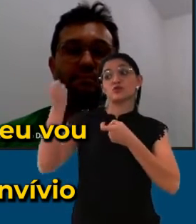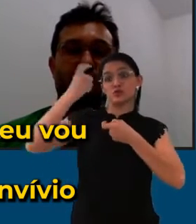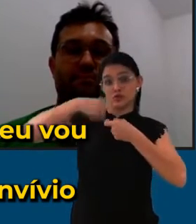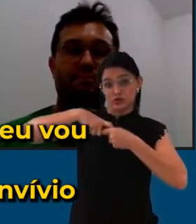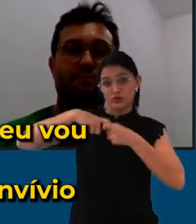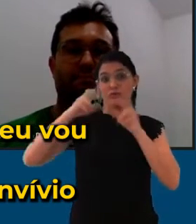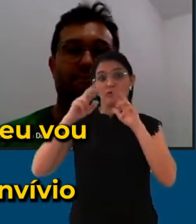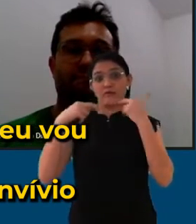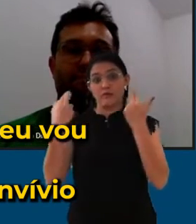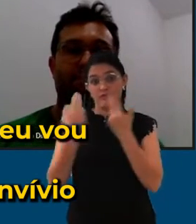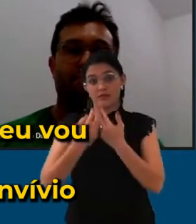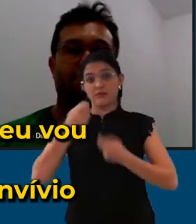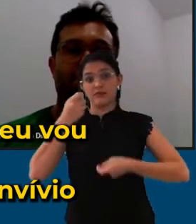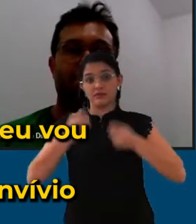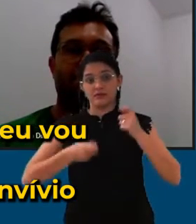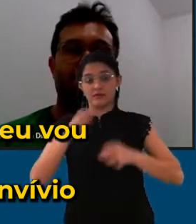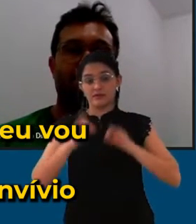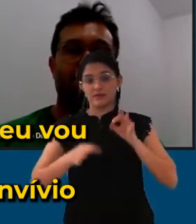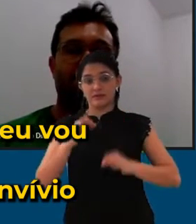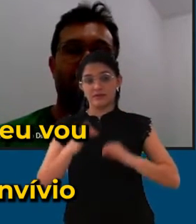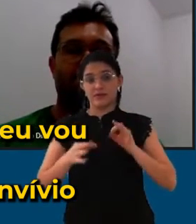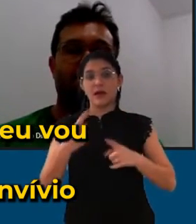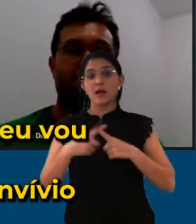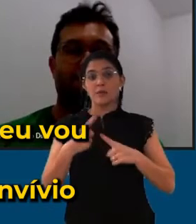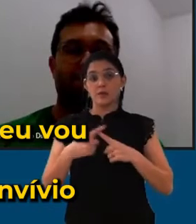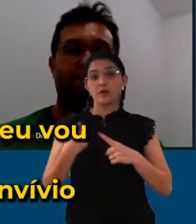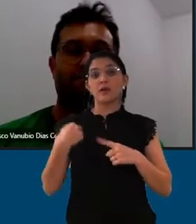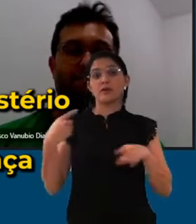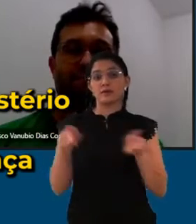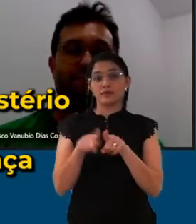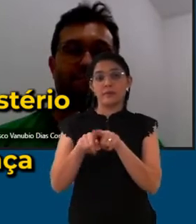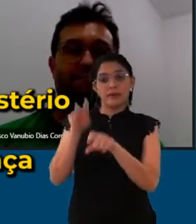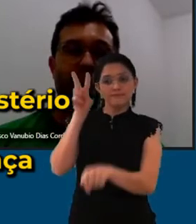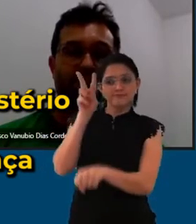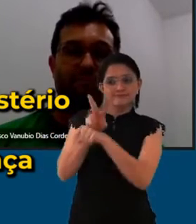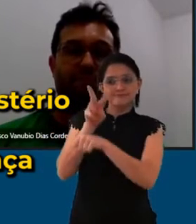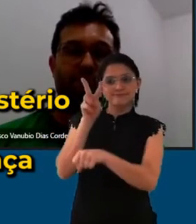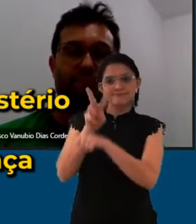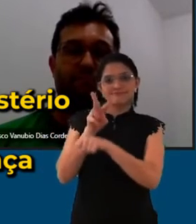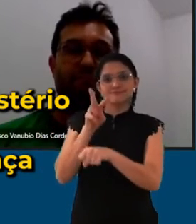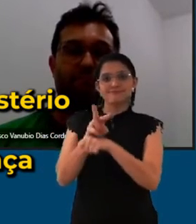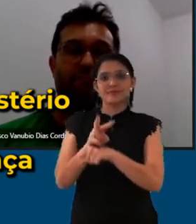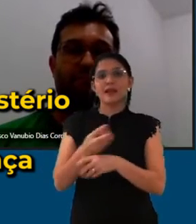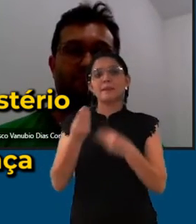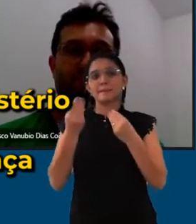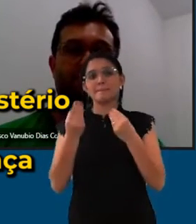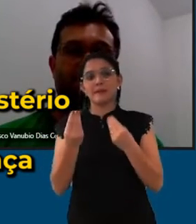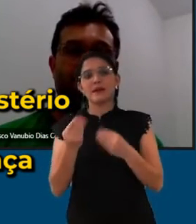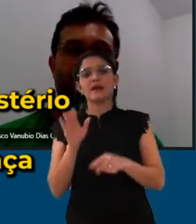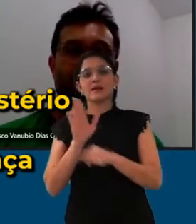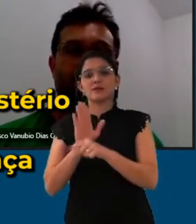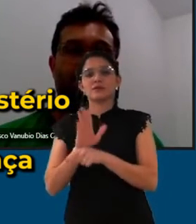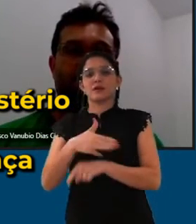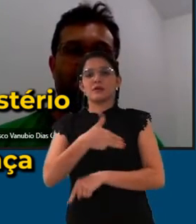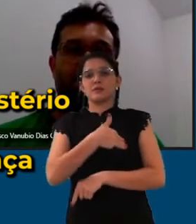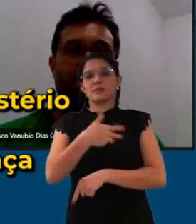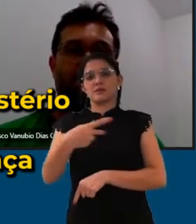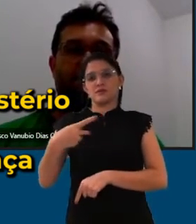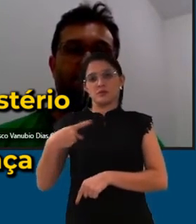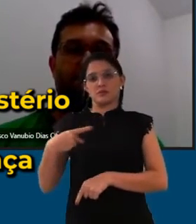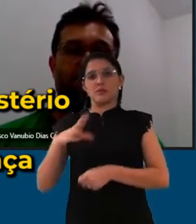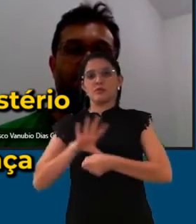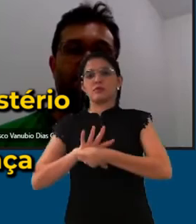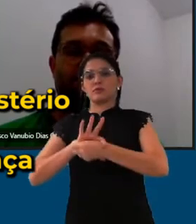vou também chancelar judicialmente esse cronograma, né? Inclusive para conferir segurança para o próprio Ministério Público, claro, né? Para a